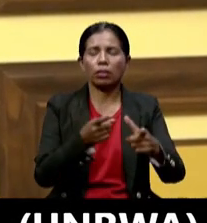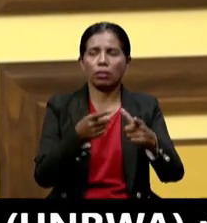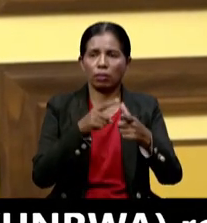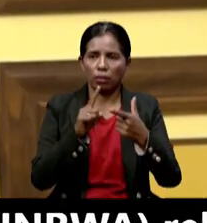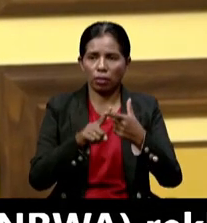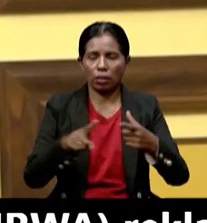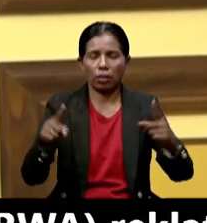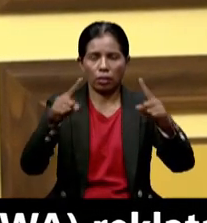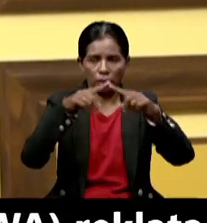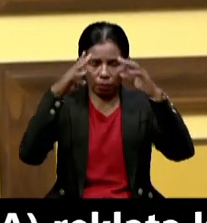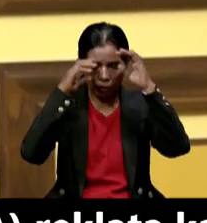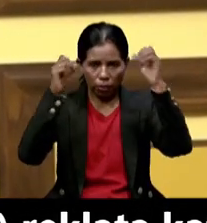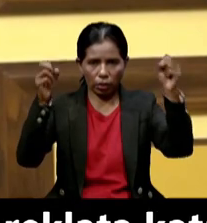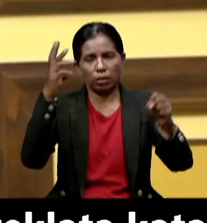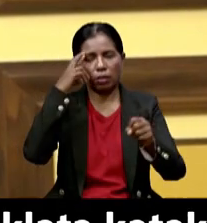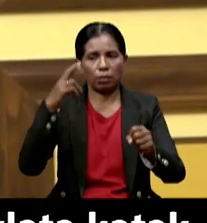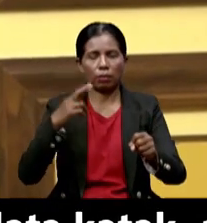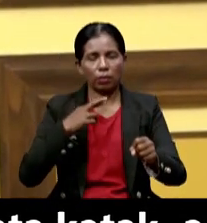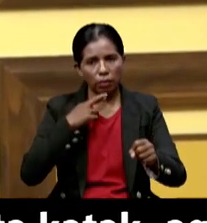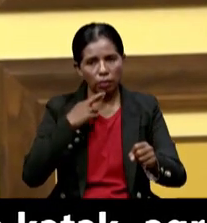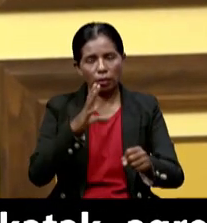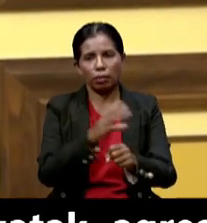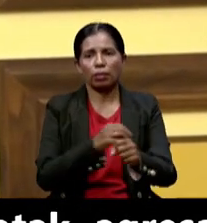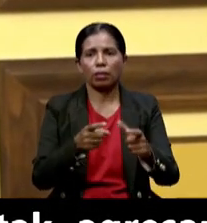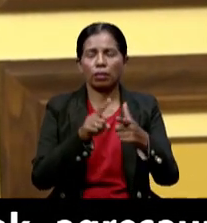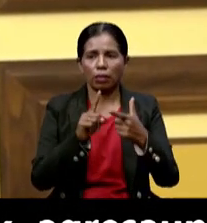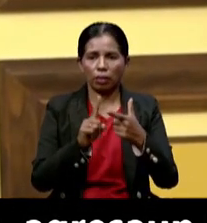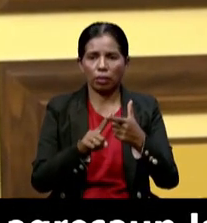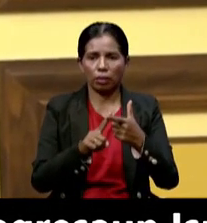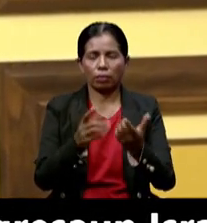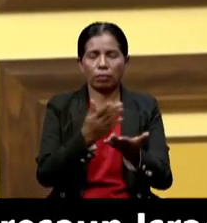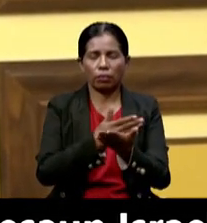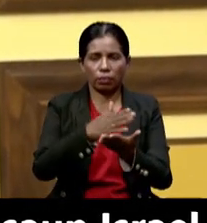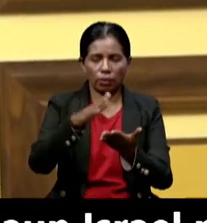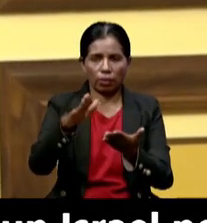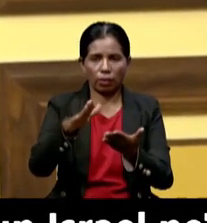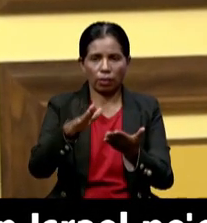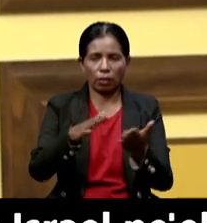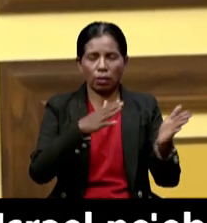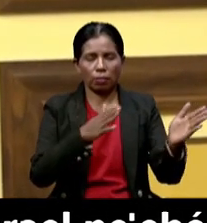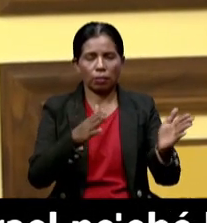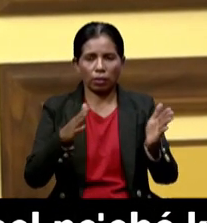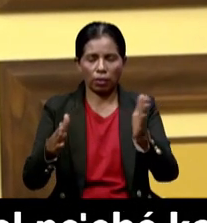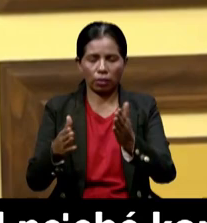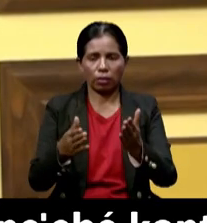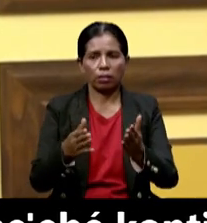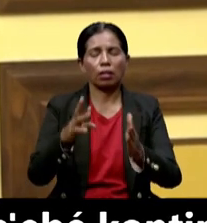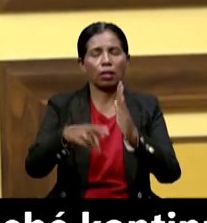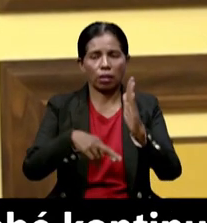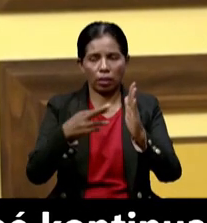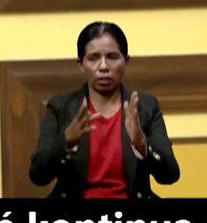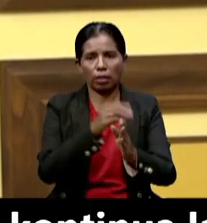O presidente José Ramos Horta acaba de falar, dizer que no próximo ano, em princípio,